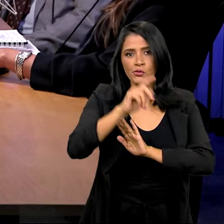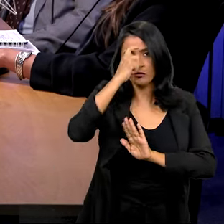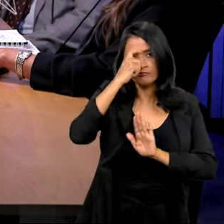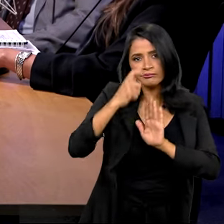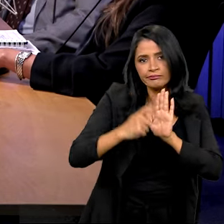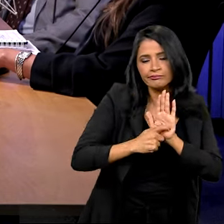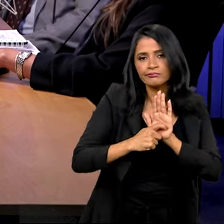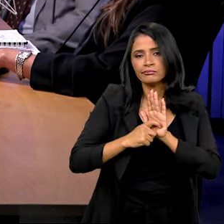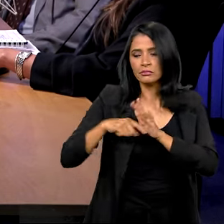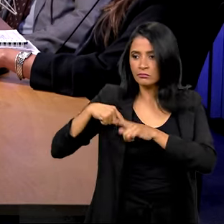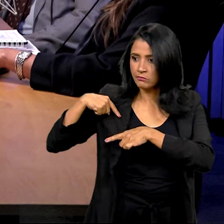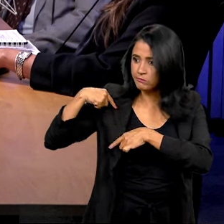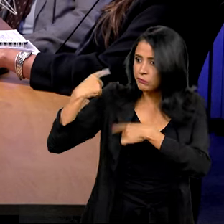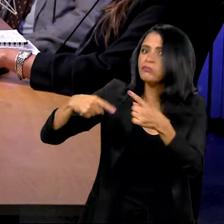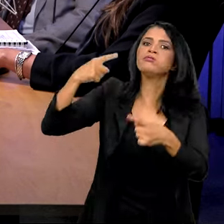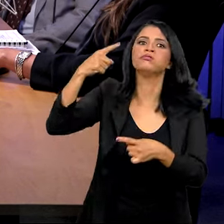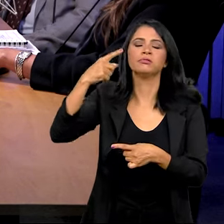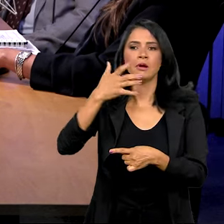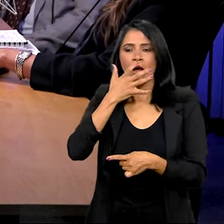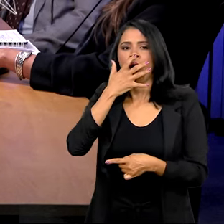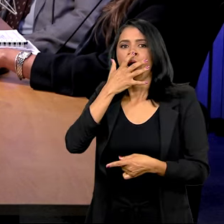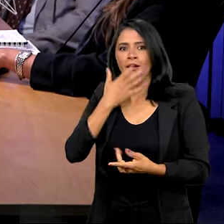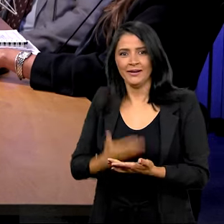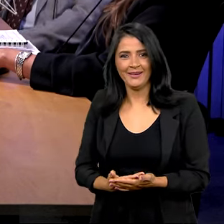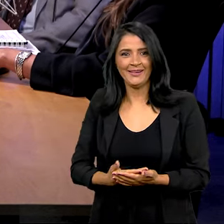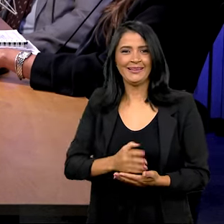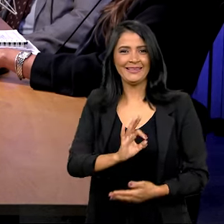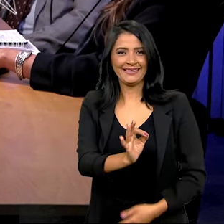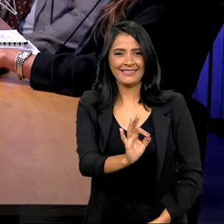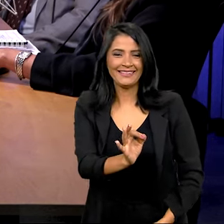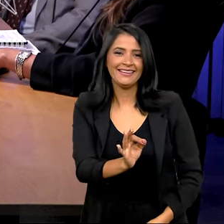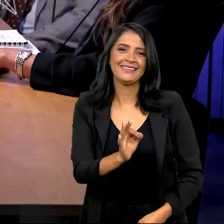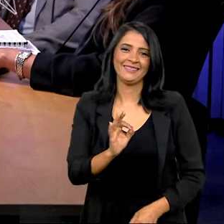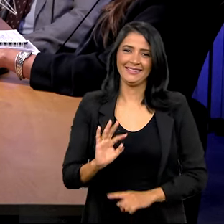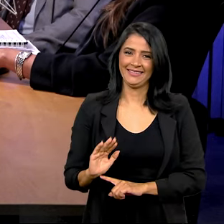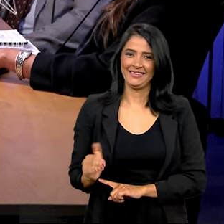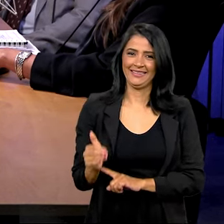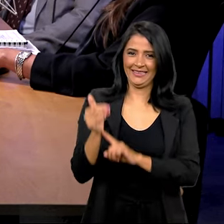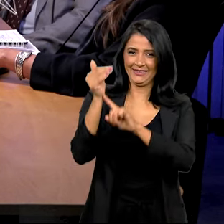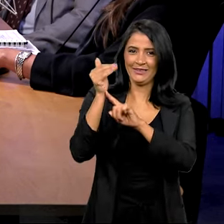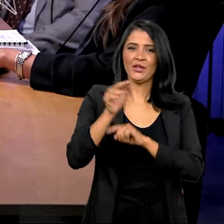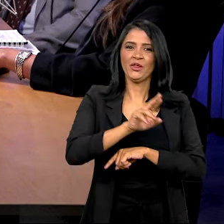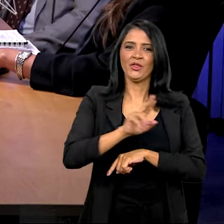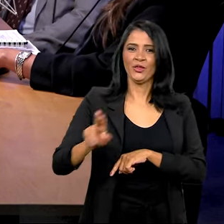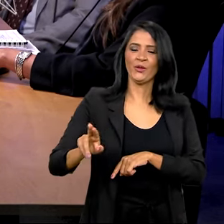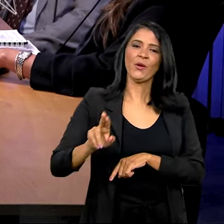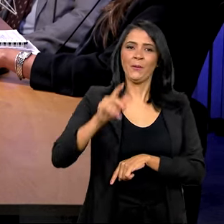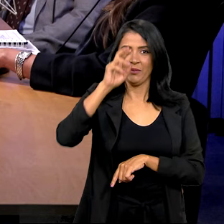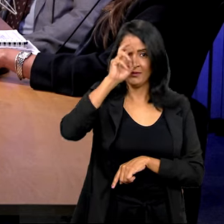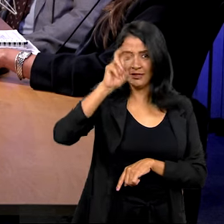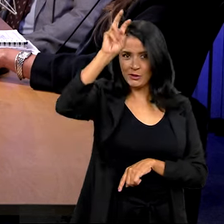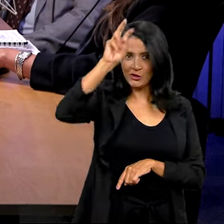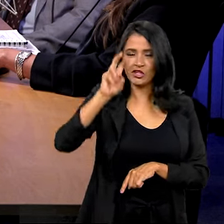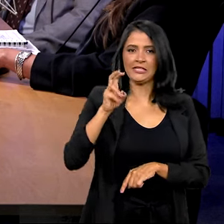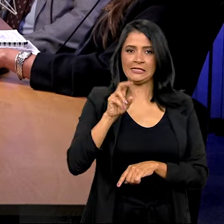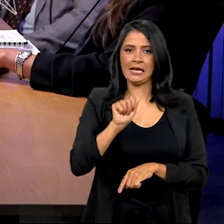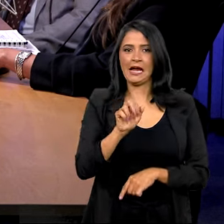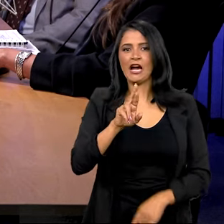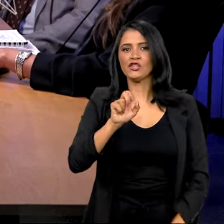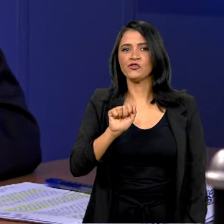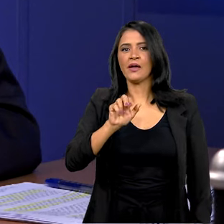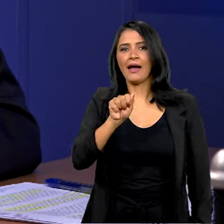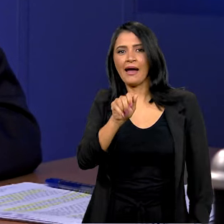essa tecnologia esse avanço assombroso né da tecnologia chamada Inteligência Artificial